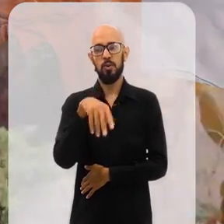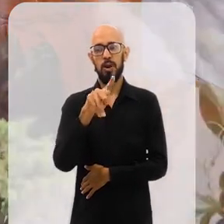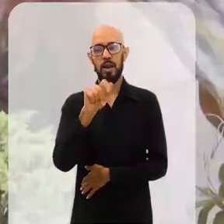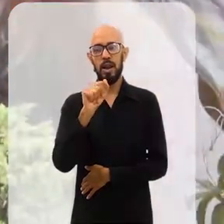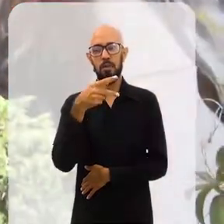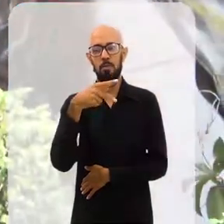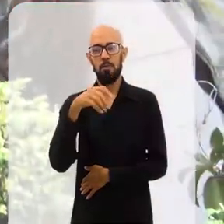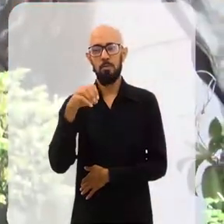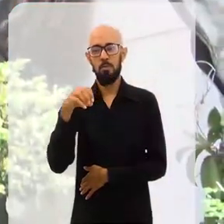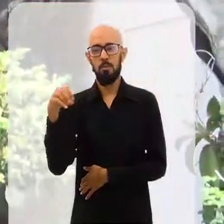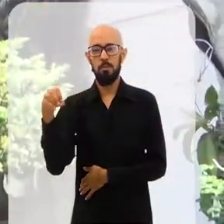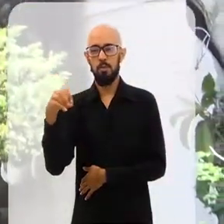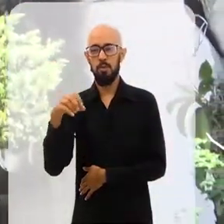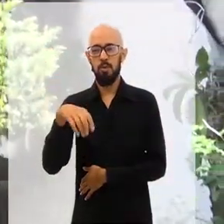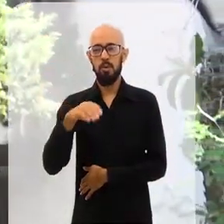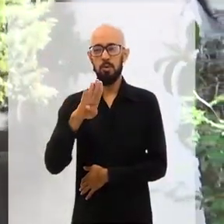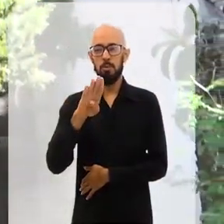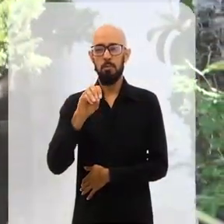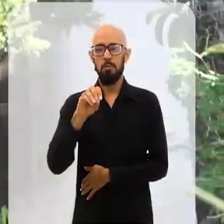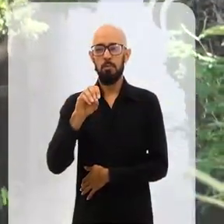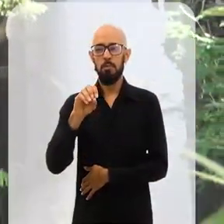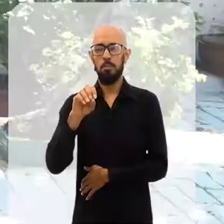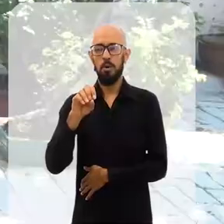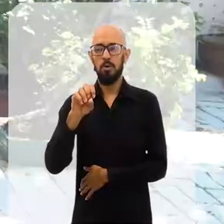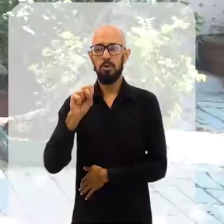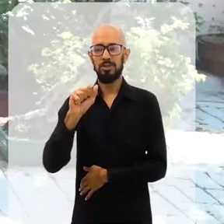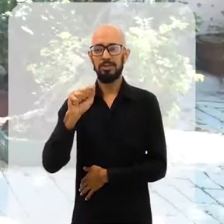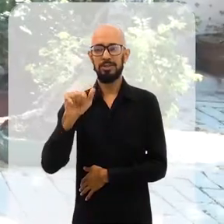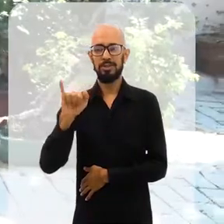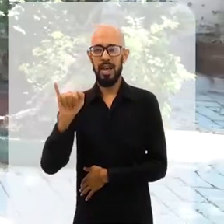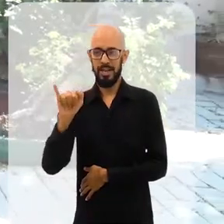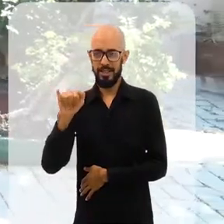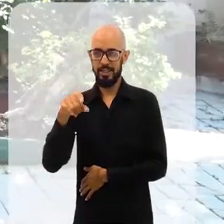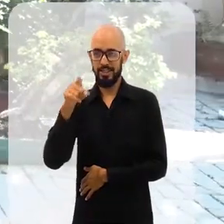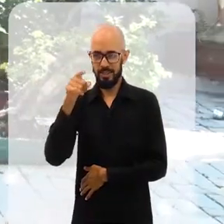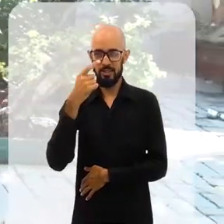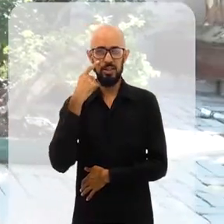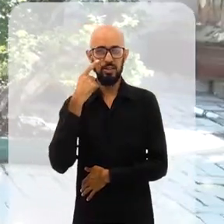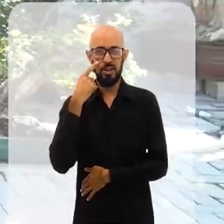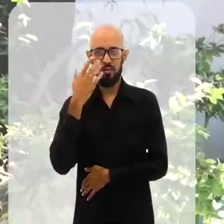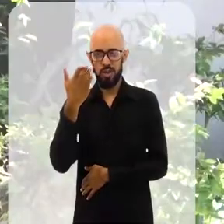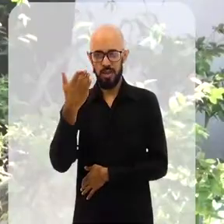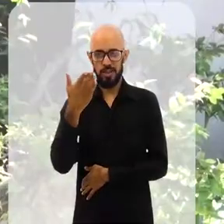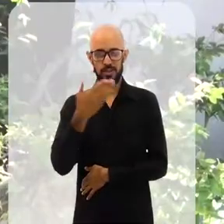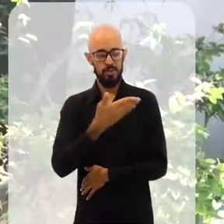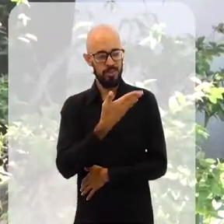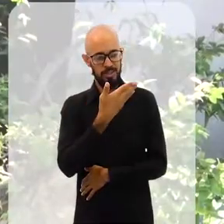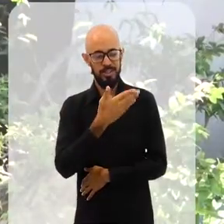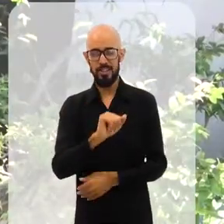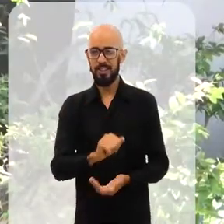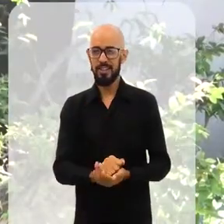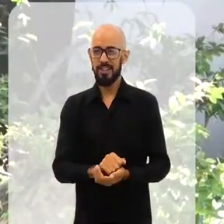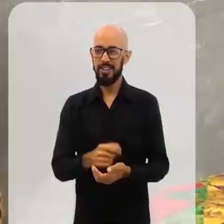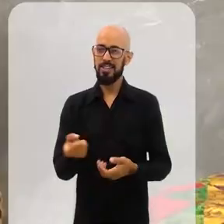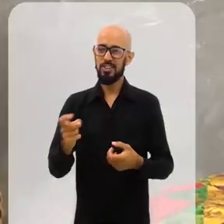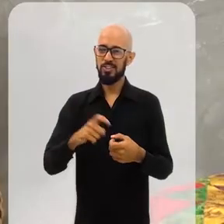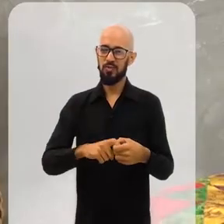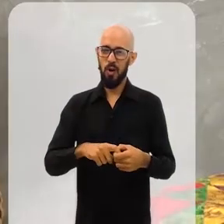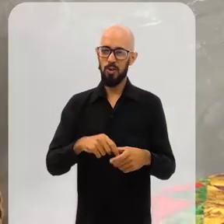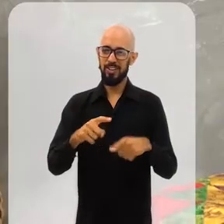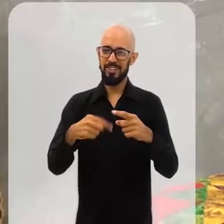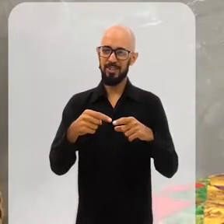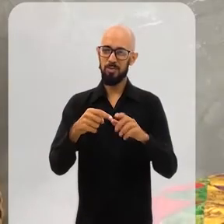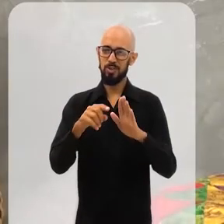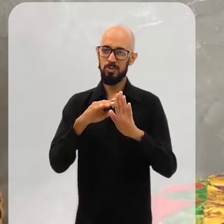Bonsai, que nós estamos aqui, bonsais lindos, ligados a tudo que falamos aqui. E estaremos